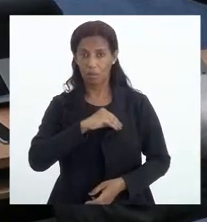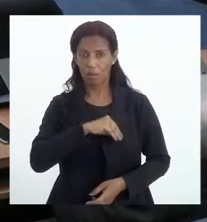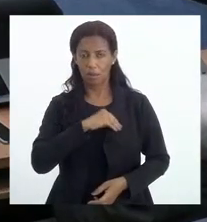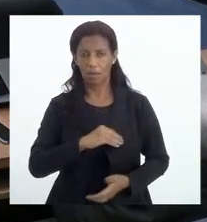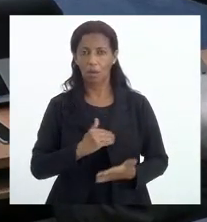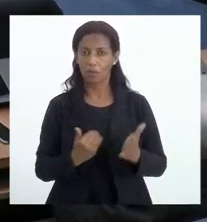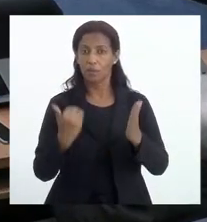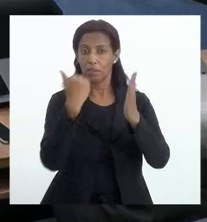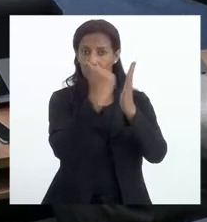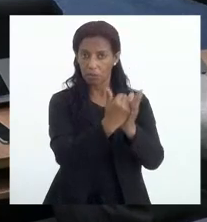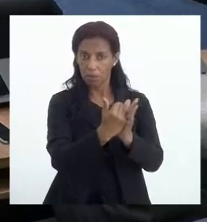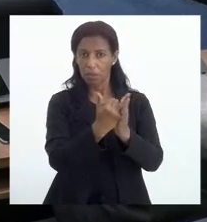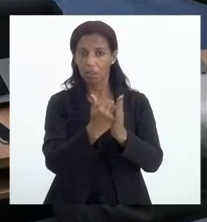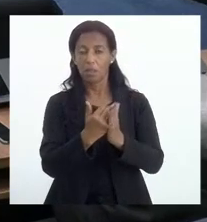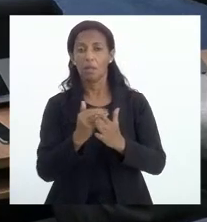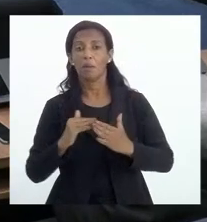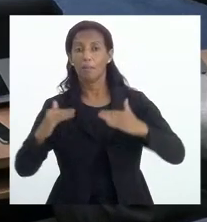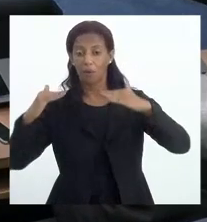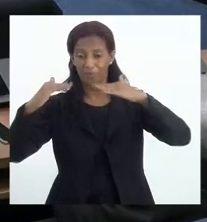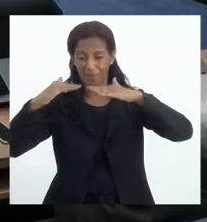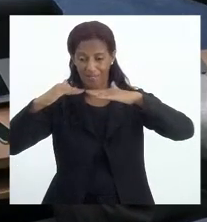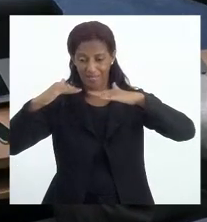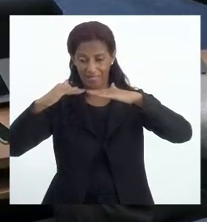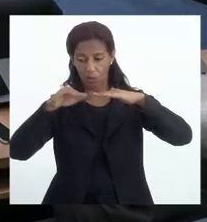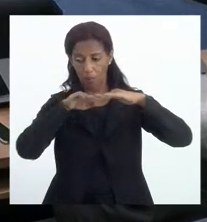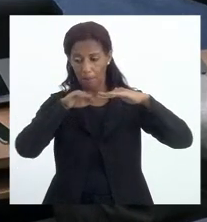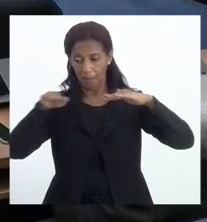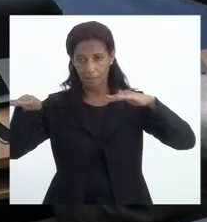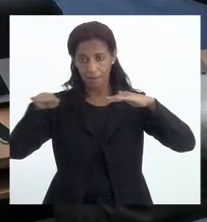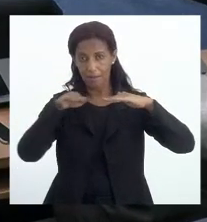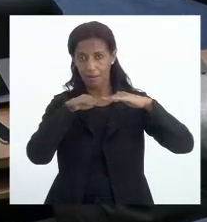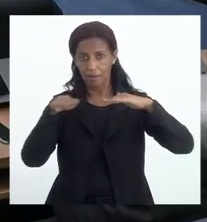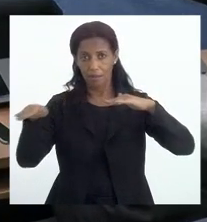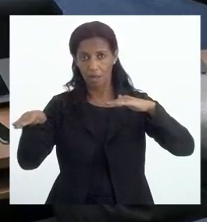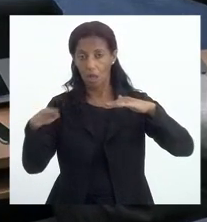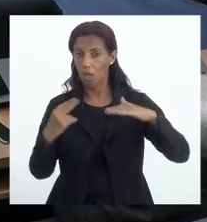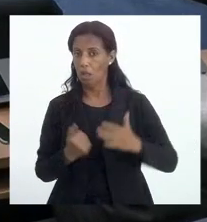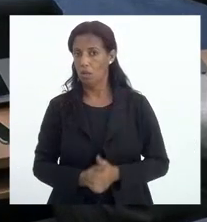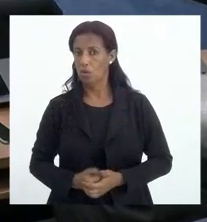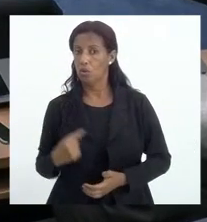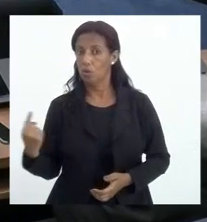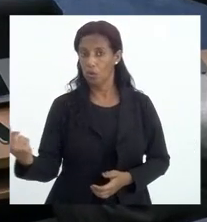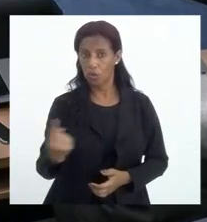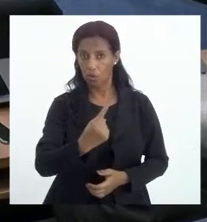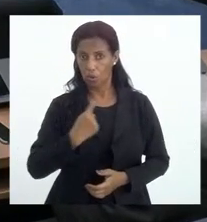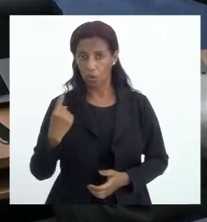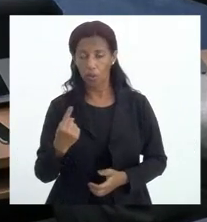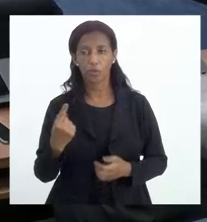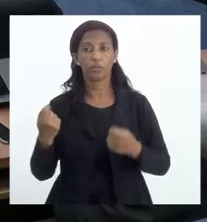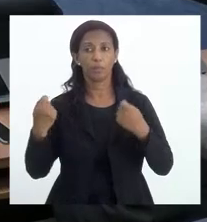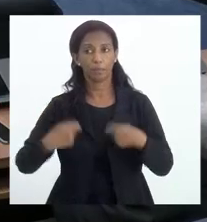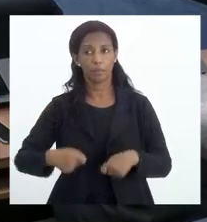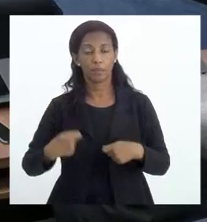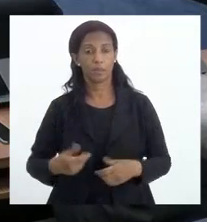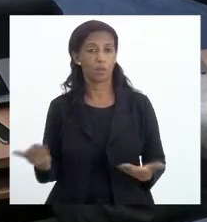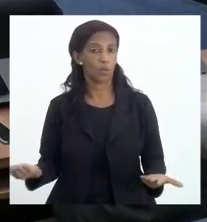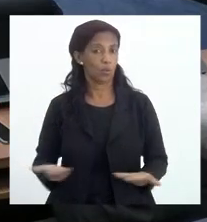disso, nós vamos ter que permanecer dentro do teto de gastos. Nós vamos ter que,